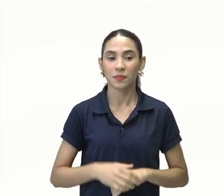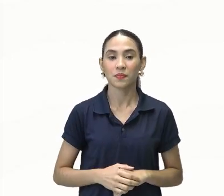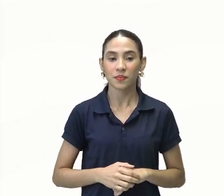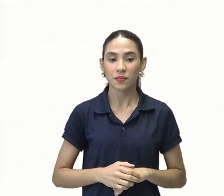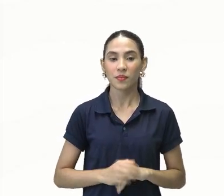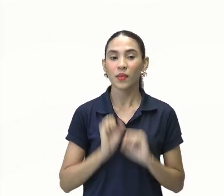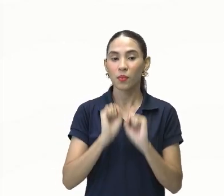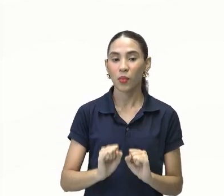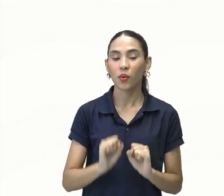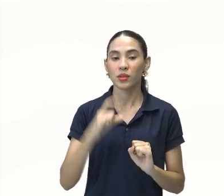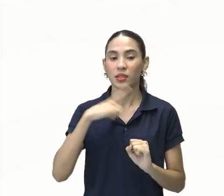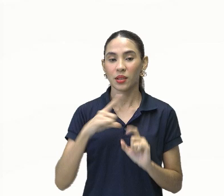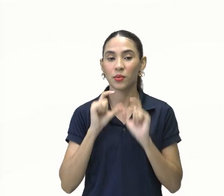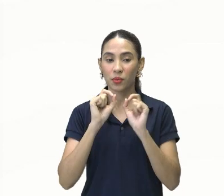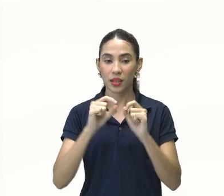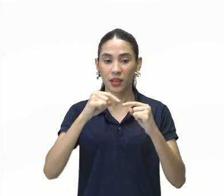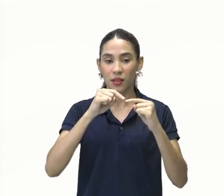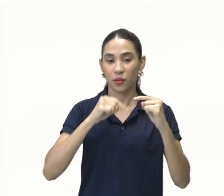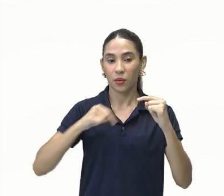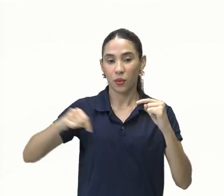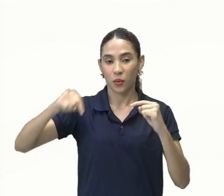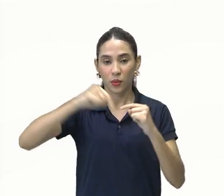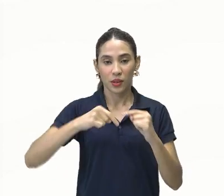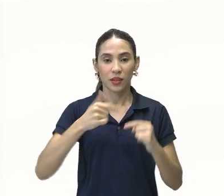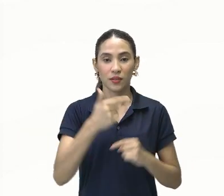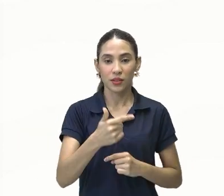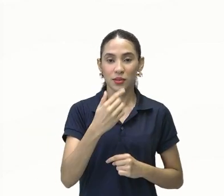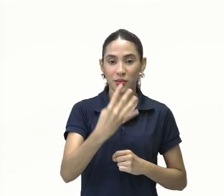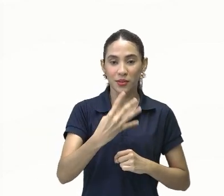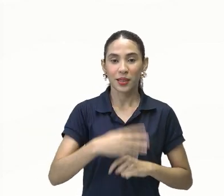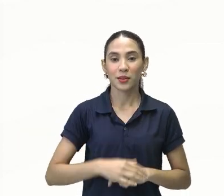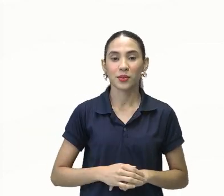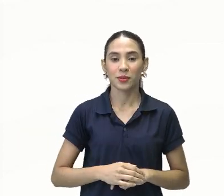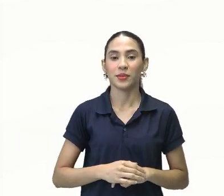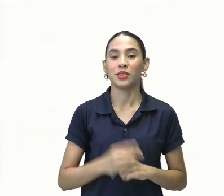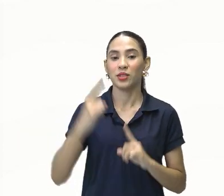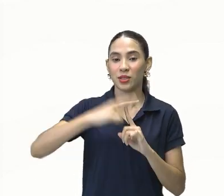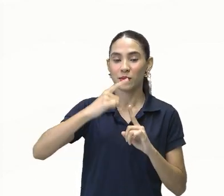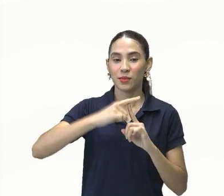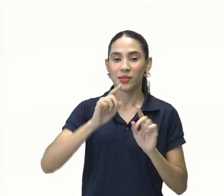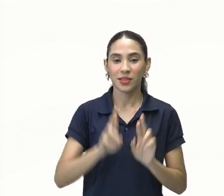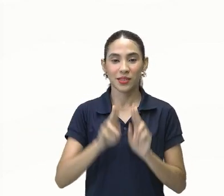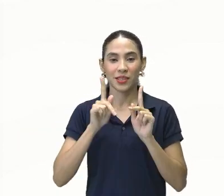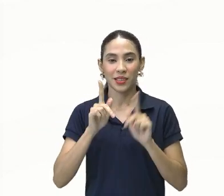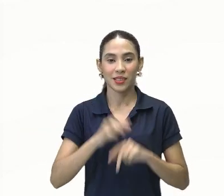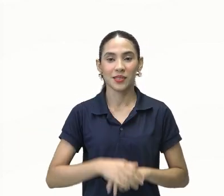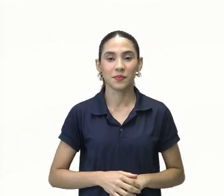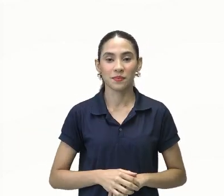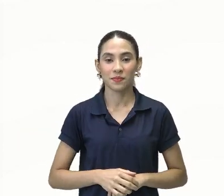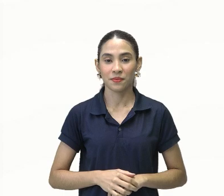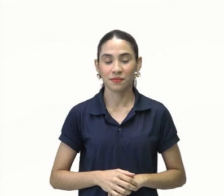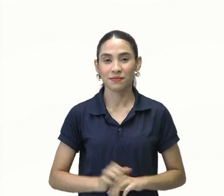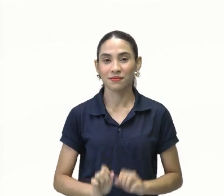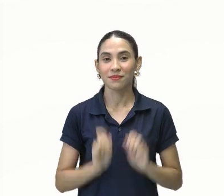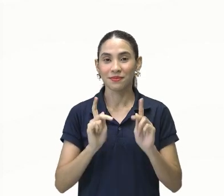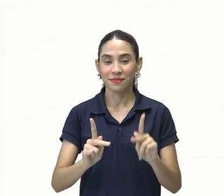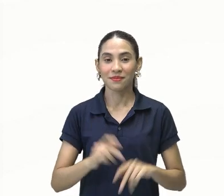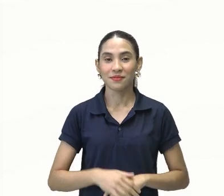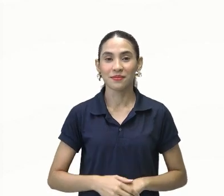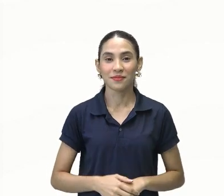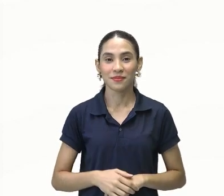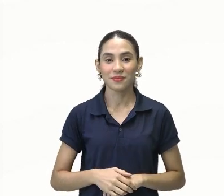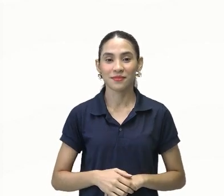a gente pode formar aí essa roda de 24 maneiras diferentes. Tá ok,